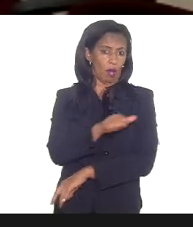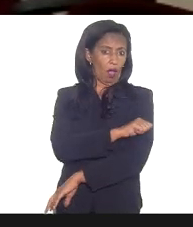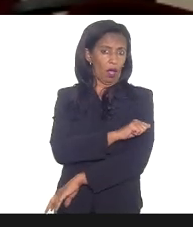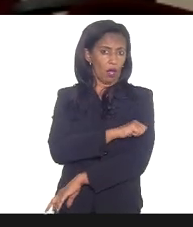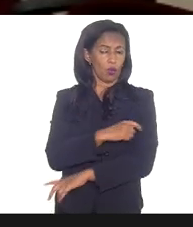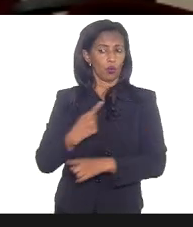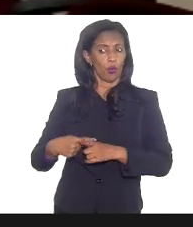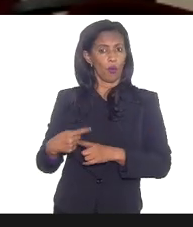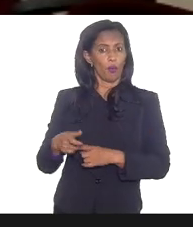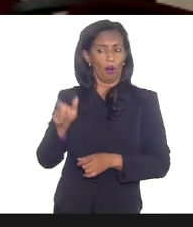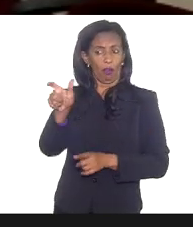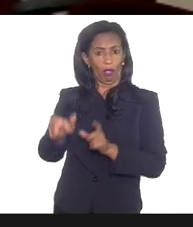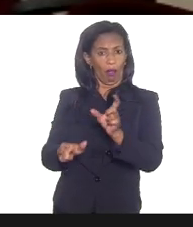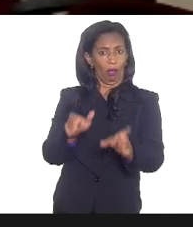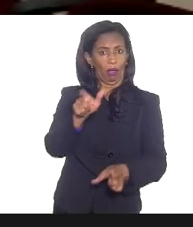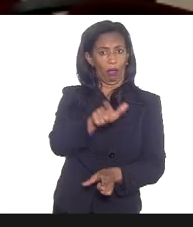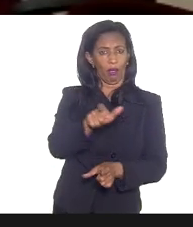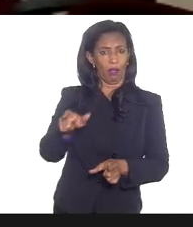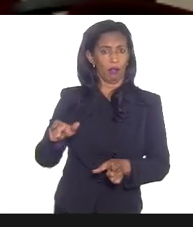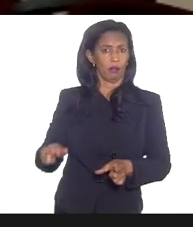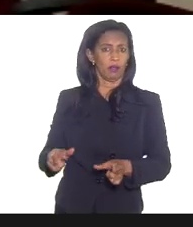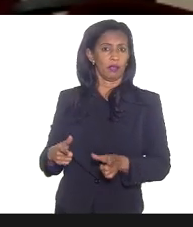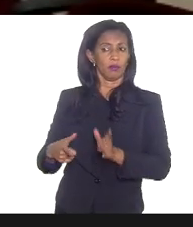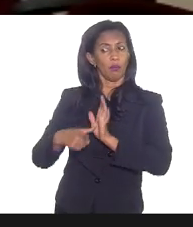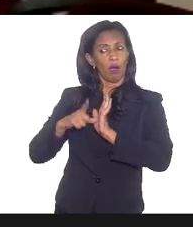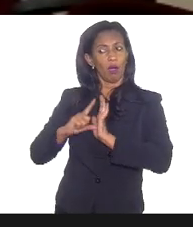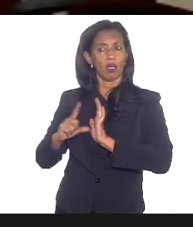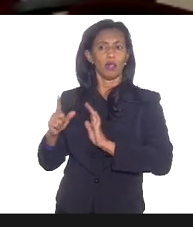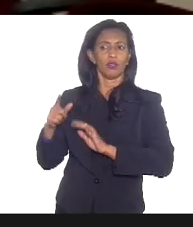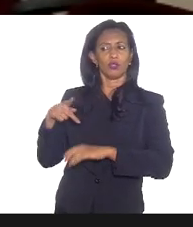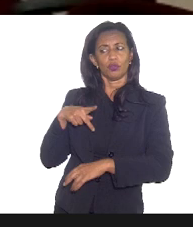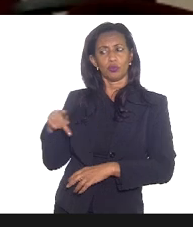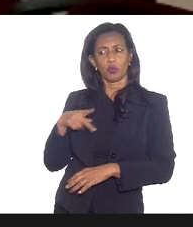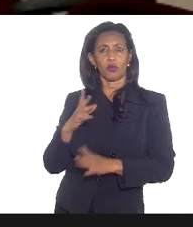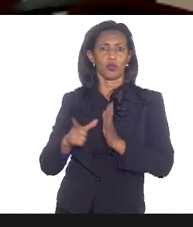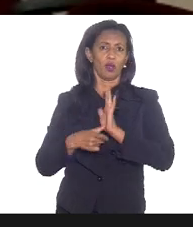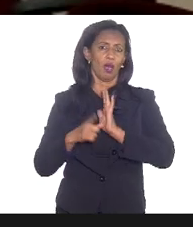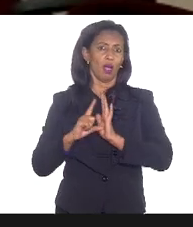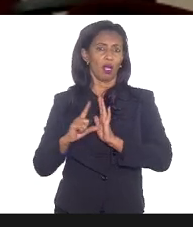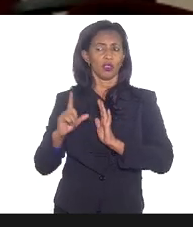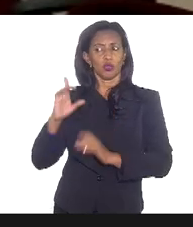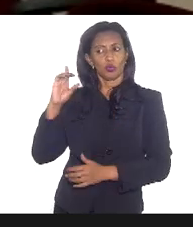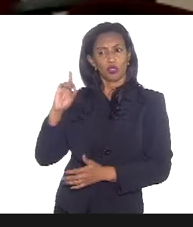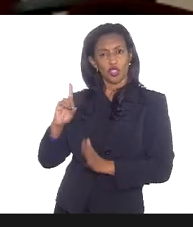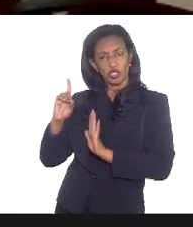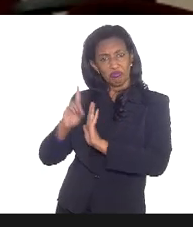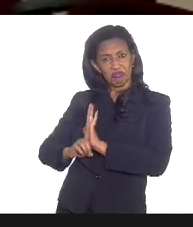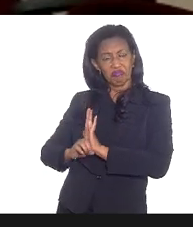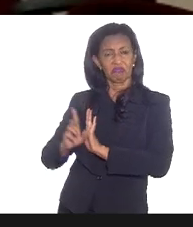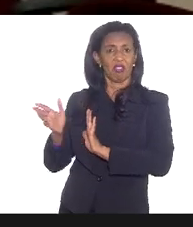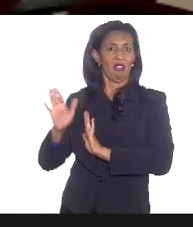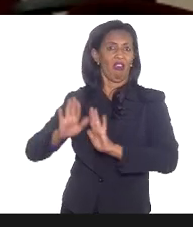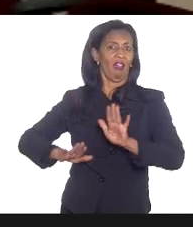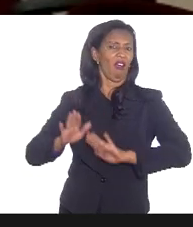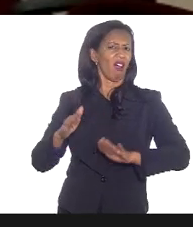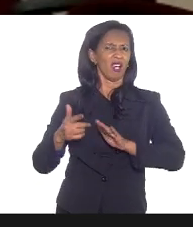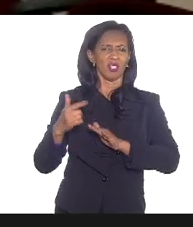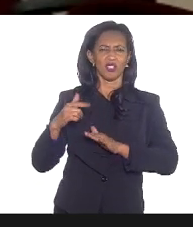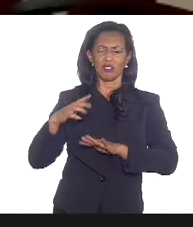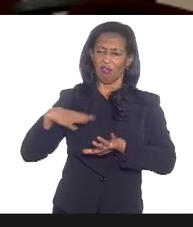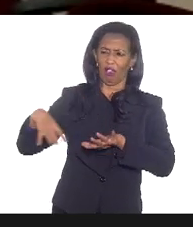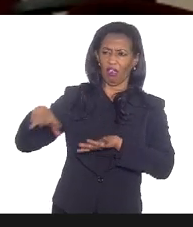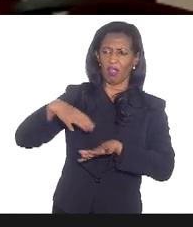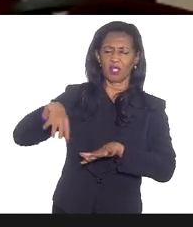a gente achava que antes mesmo dos professores, antes mesmo dos diretores, antes mesmo das regionais, antes